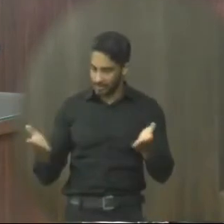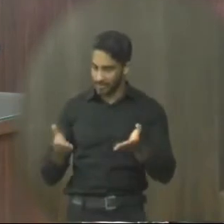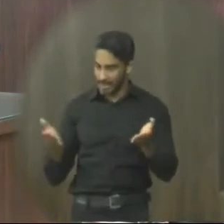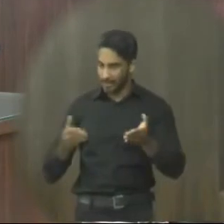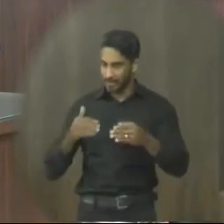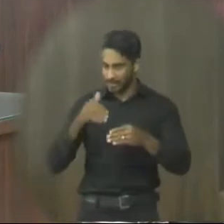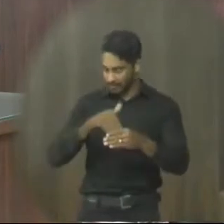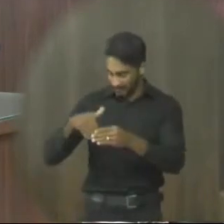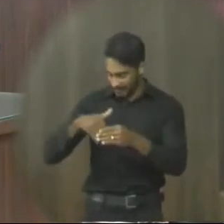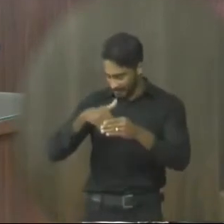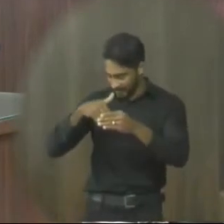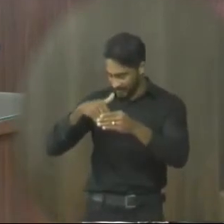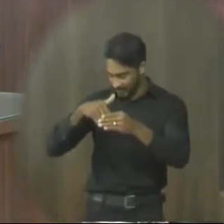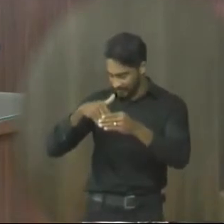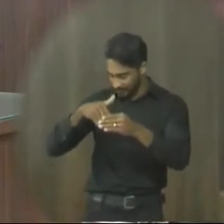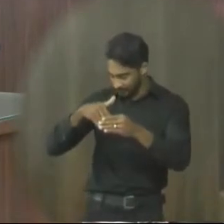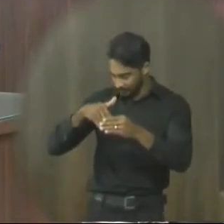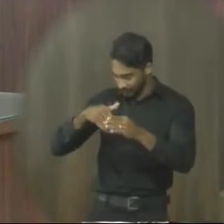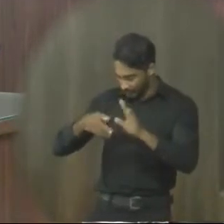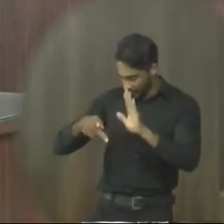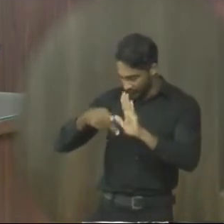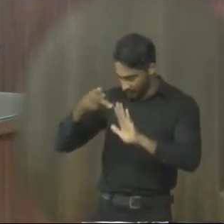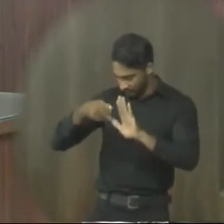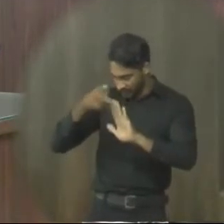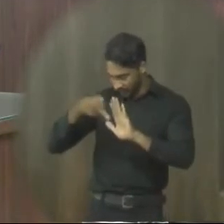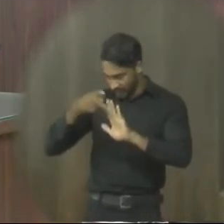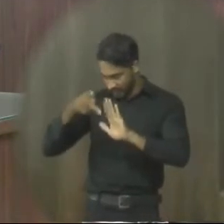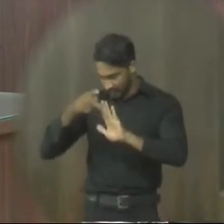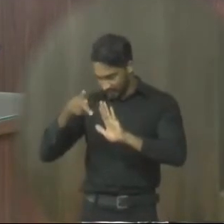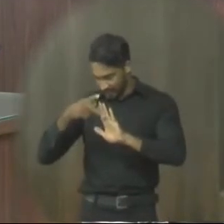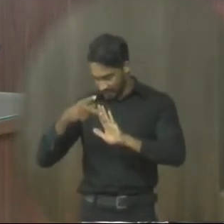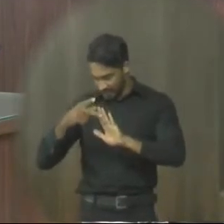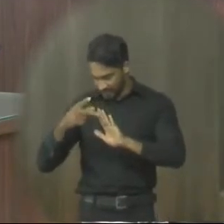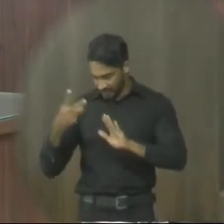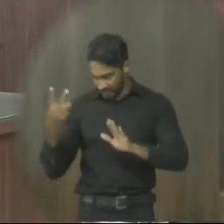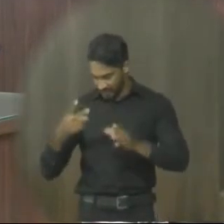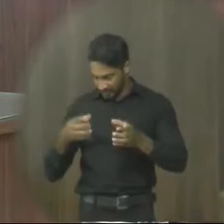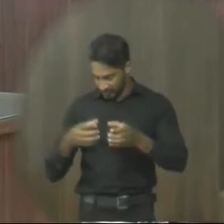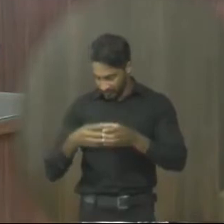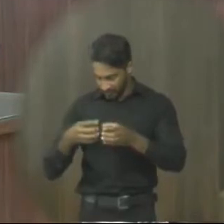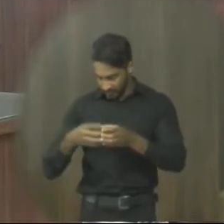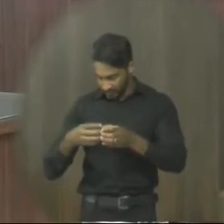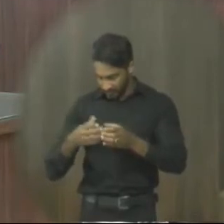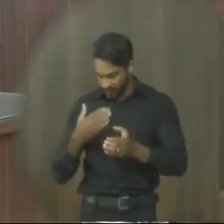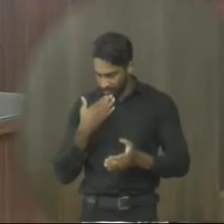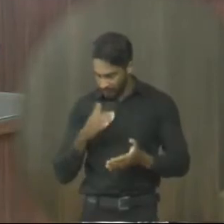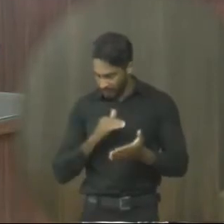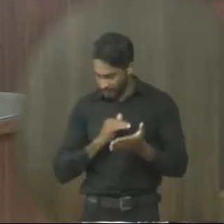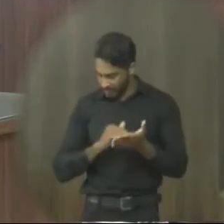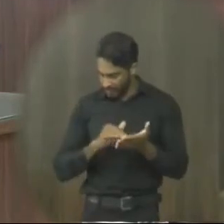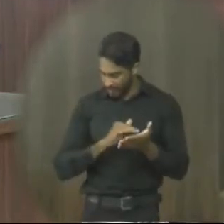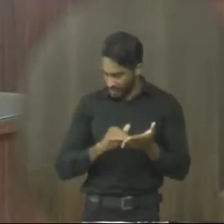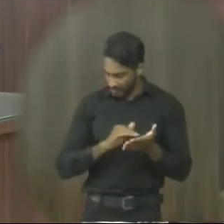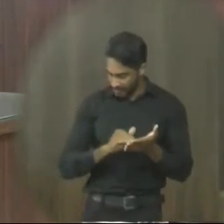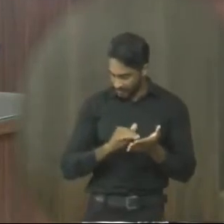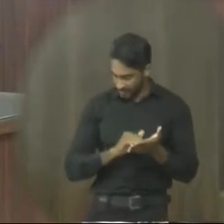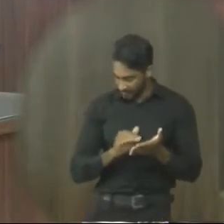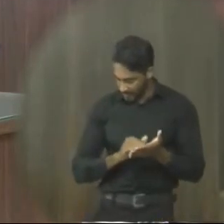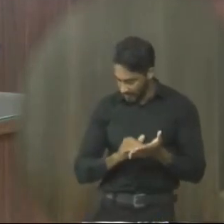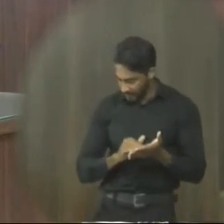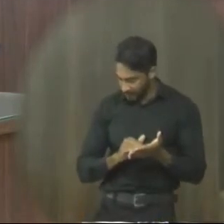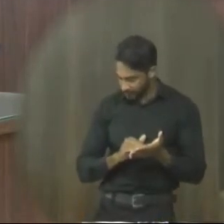para a votação de projetos em segundo turno. Solicito ao senhor secretário